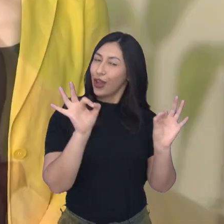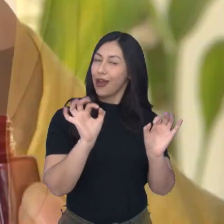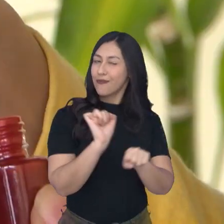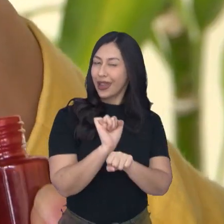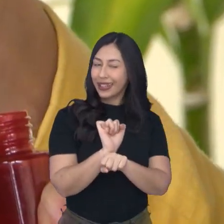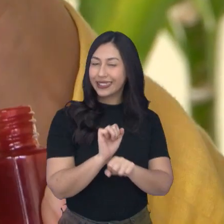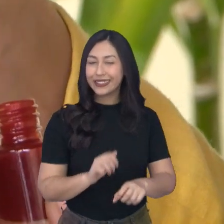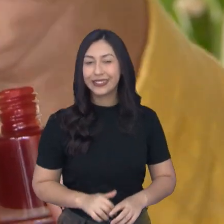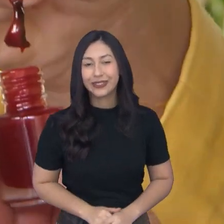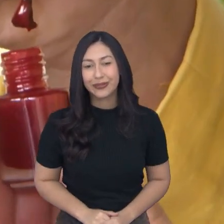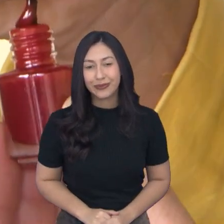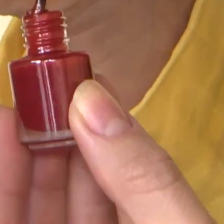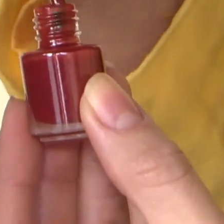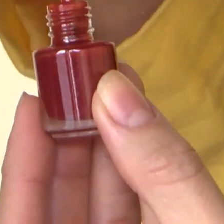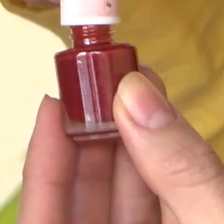pouquinho.